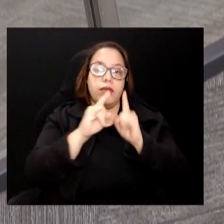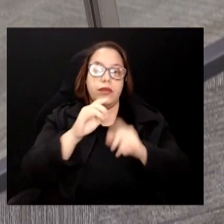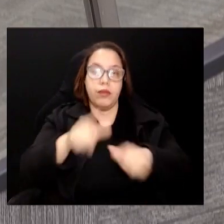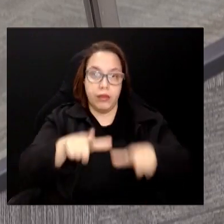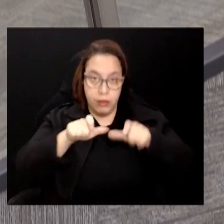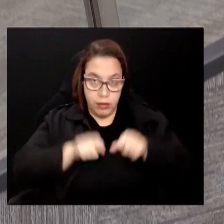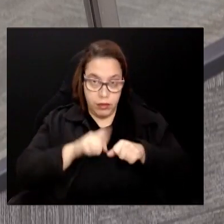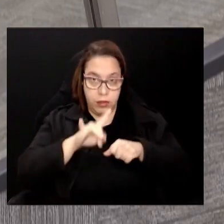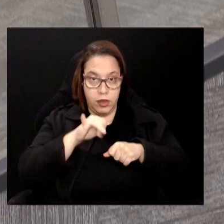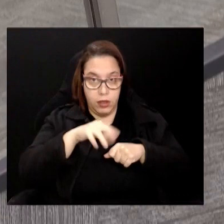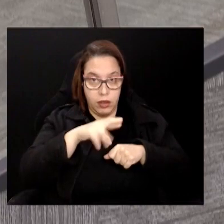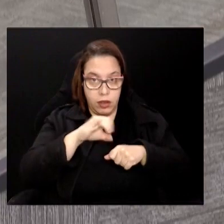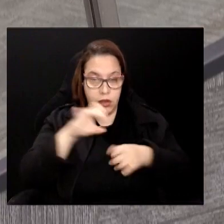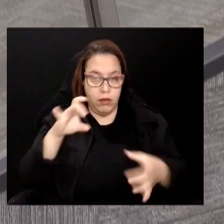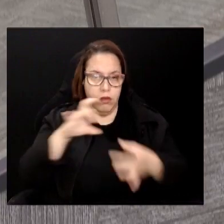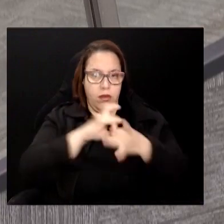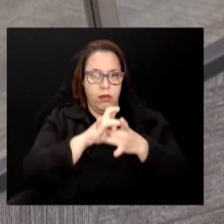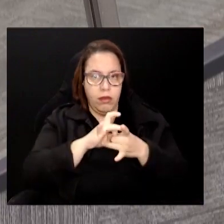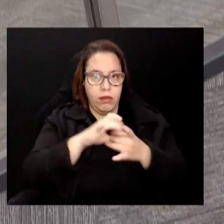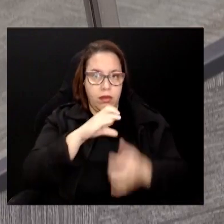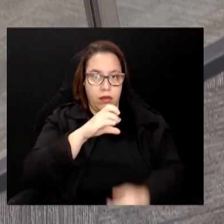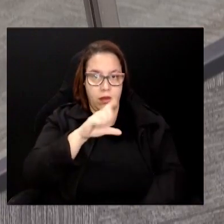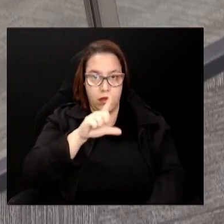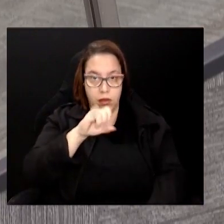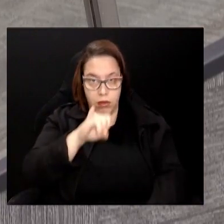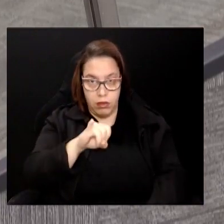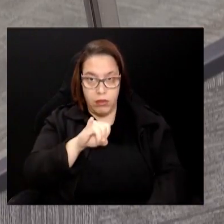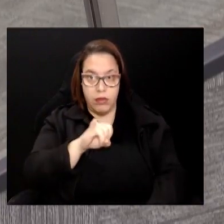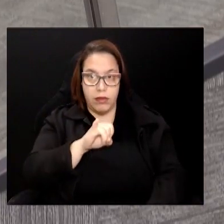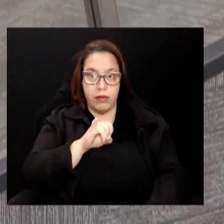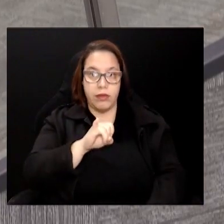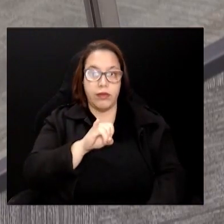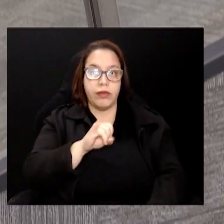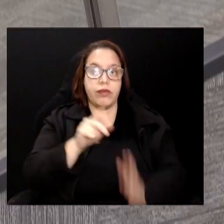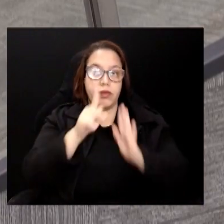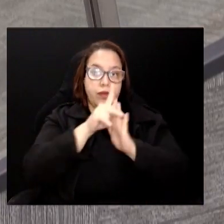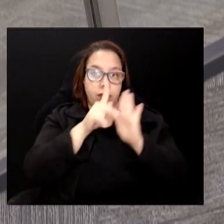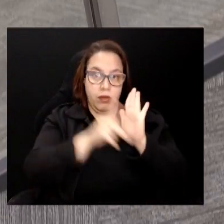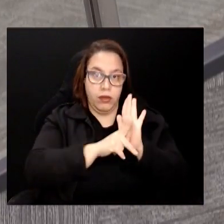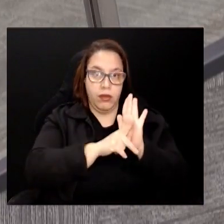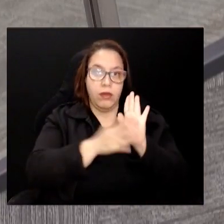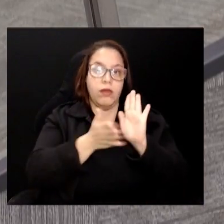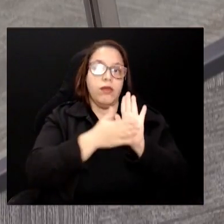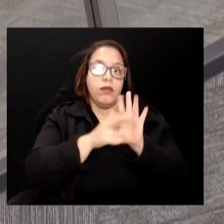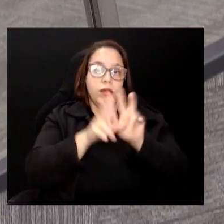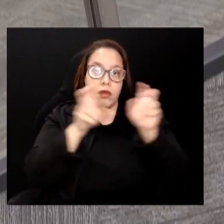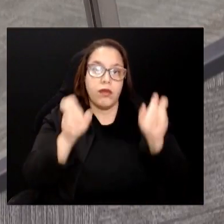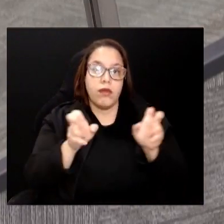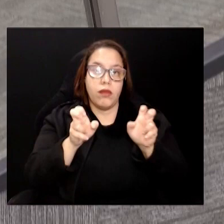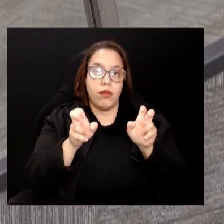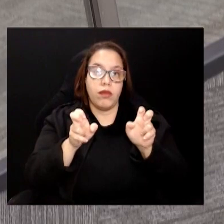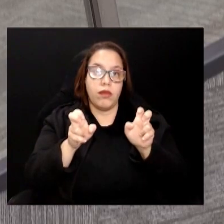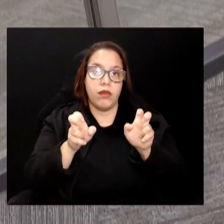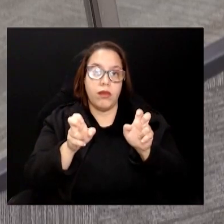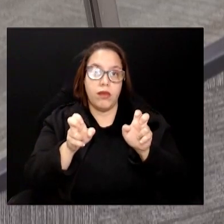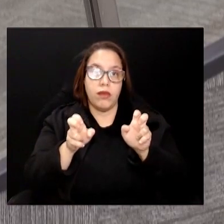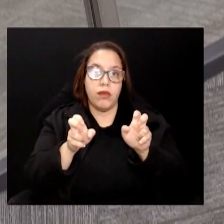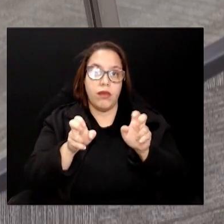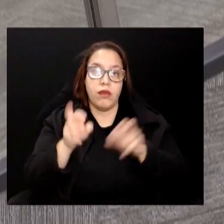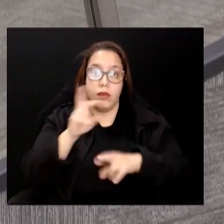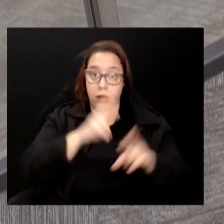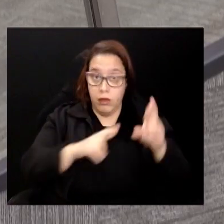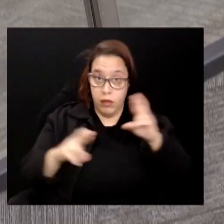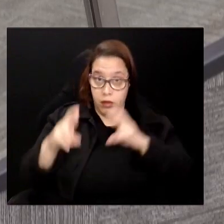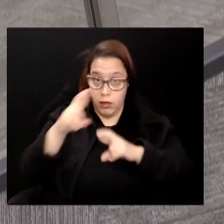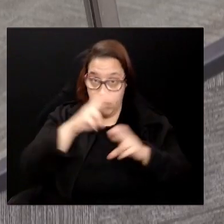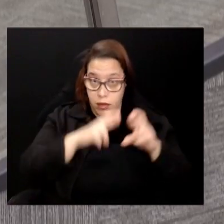licenciamento integrado. Esse projeto ele trata da questão que diz sobre a questão da fiscalização em